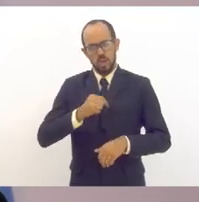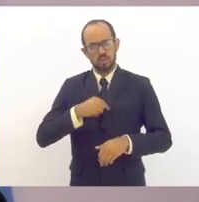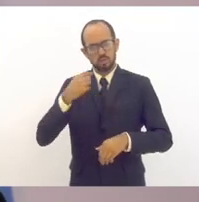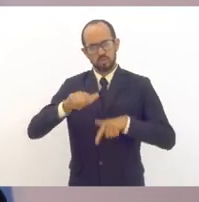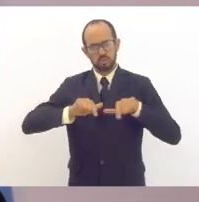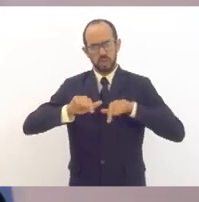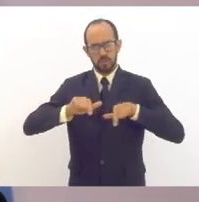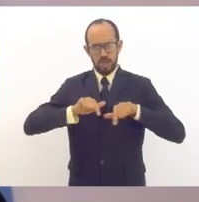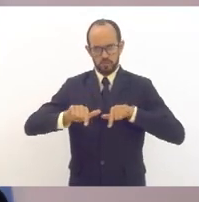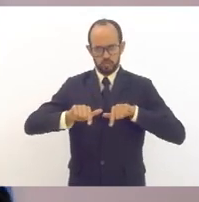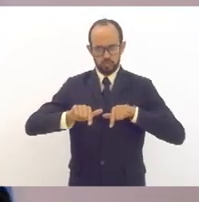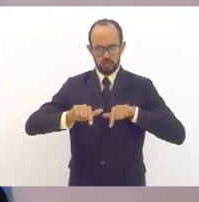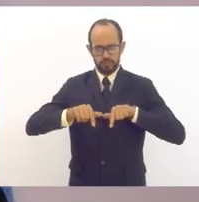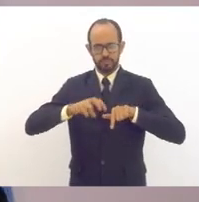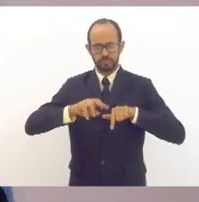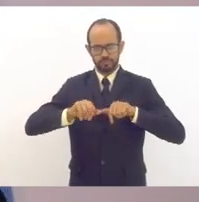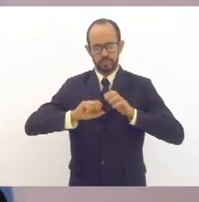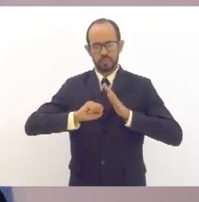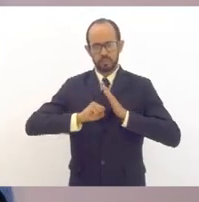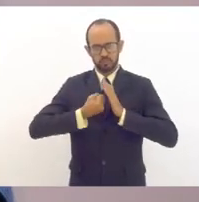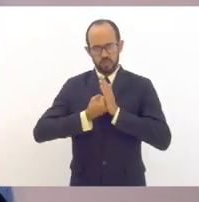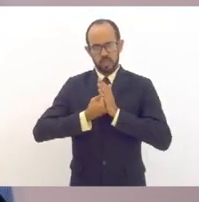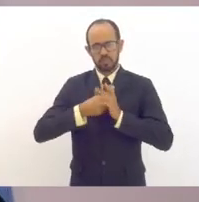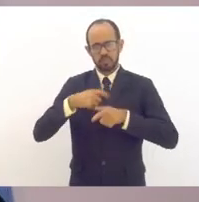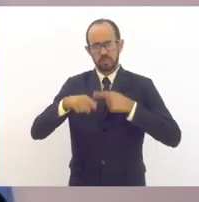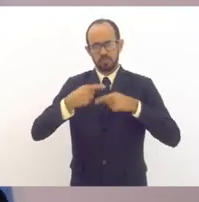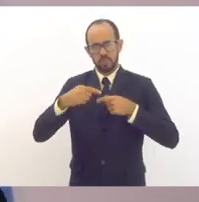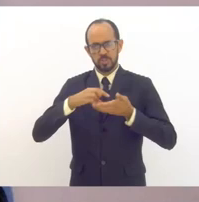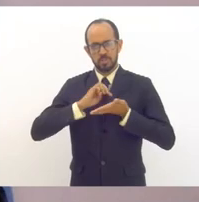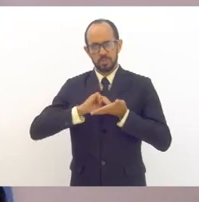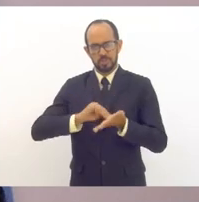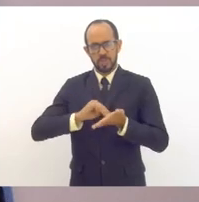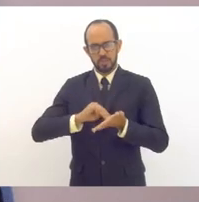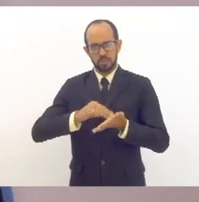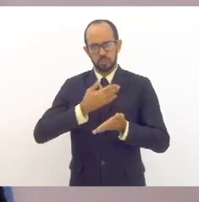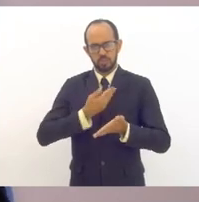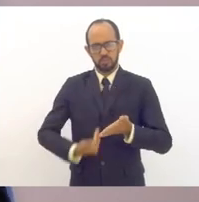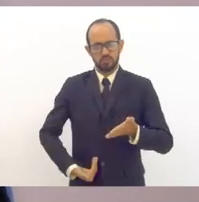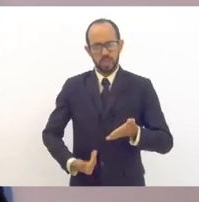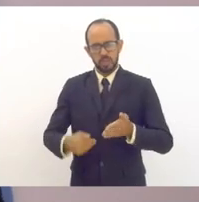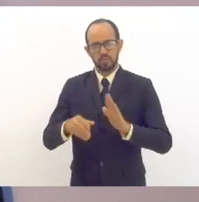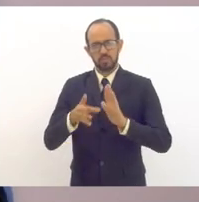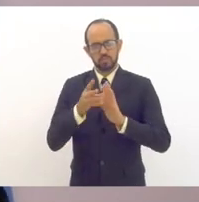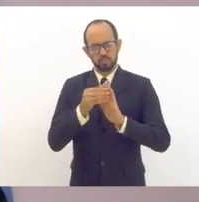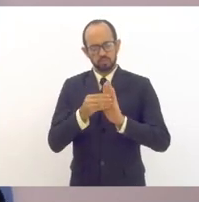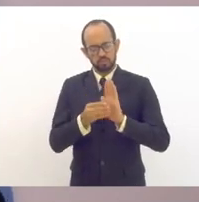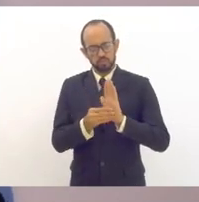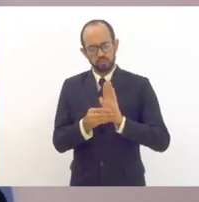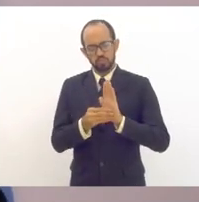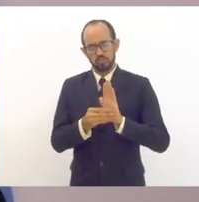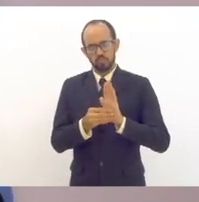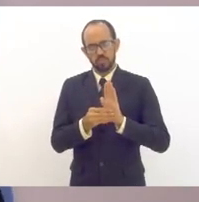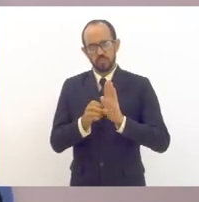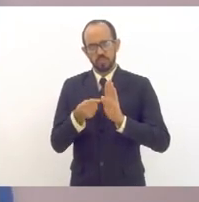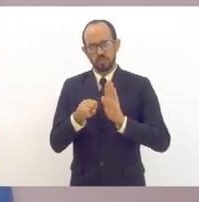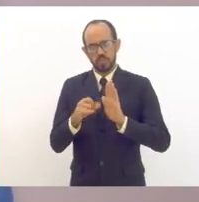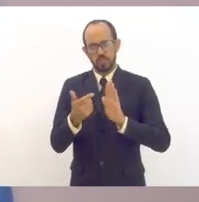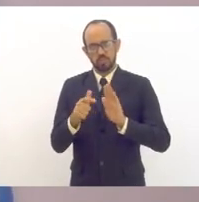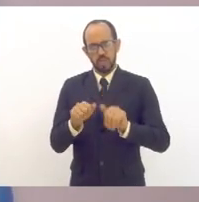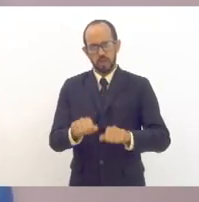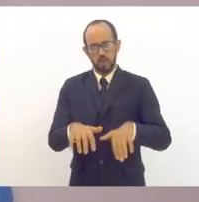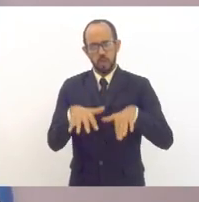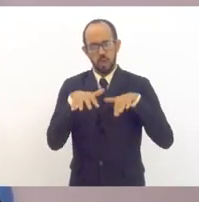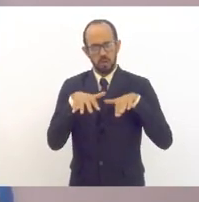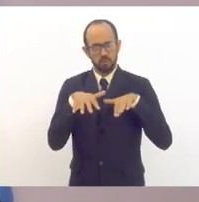ter os ventos e depois a mensagem do governo e as pautas se não tiver cloro paciência